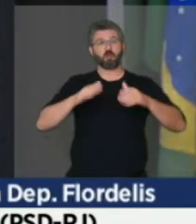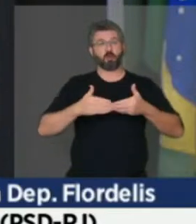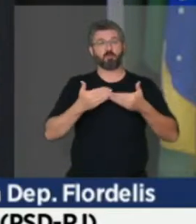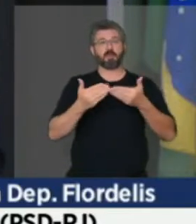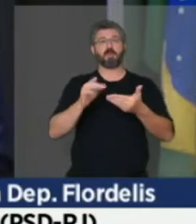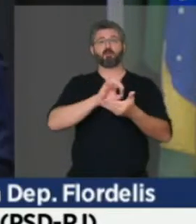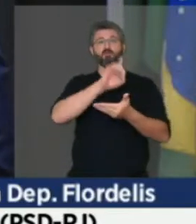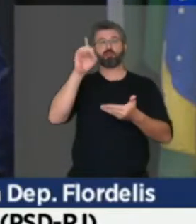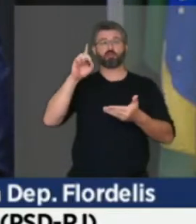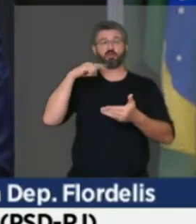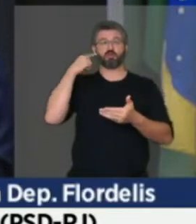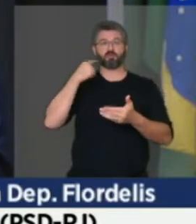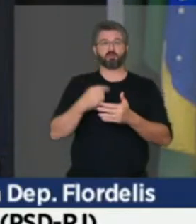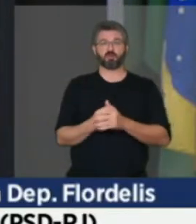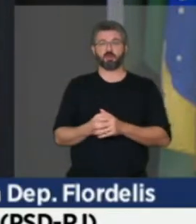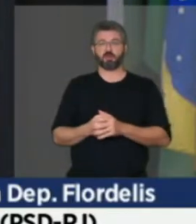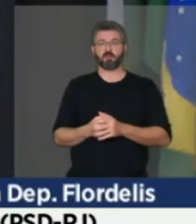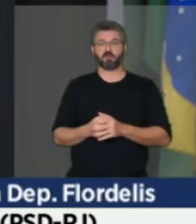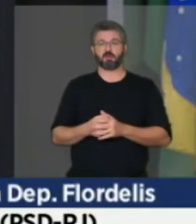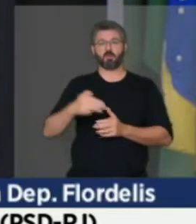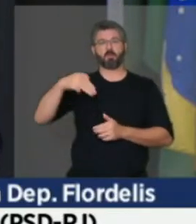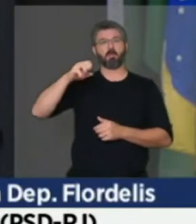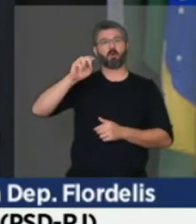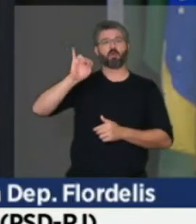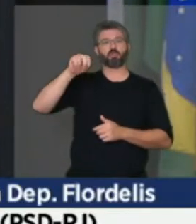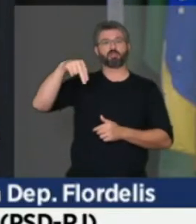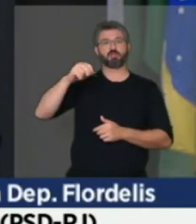do advogado, Pier Paolo Bottini,